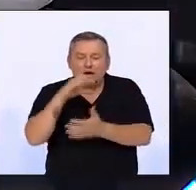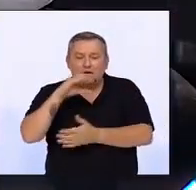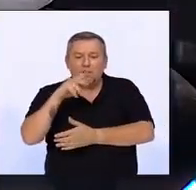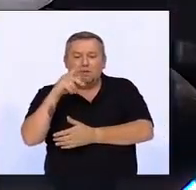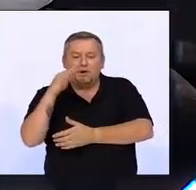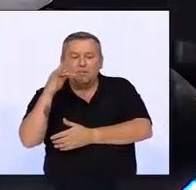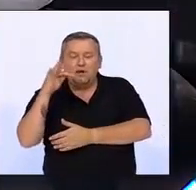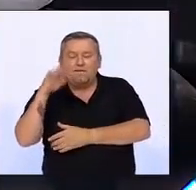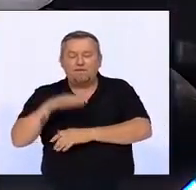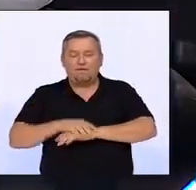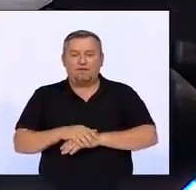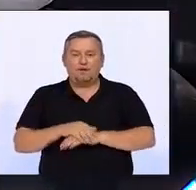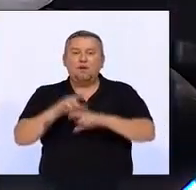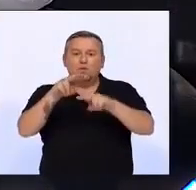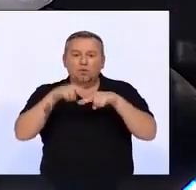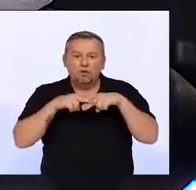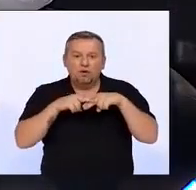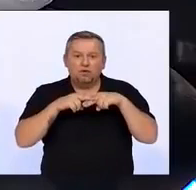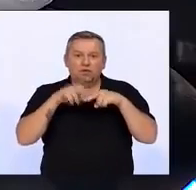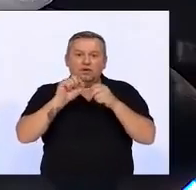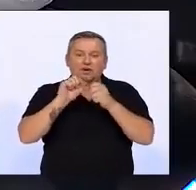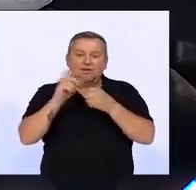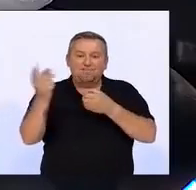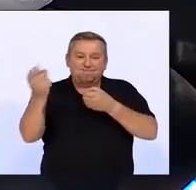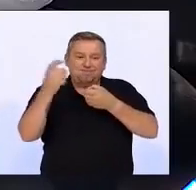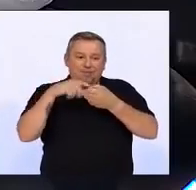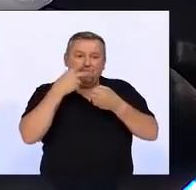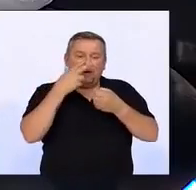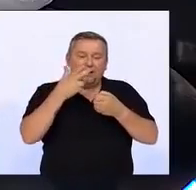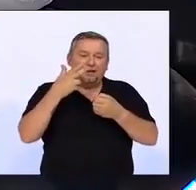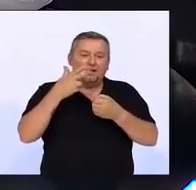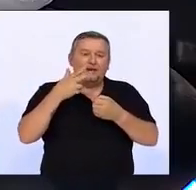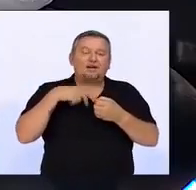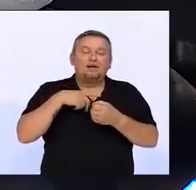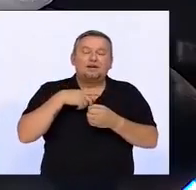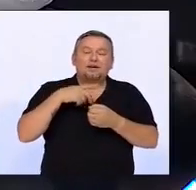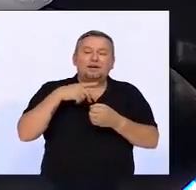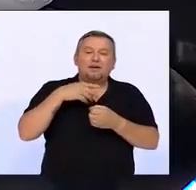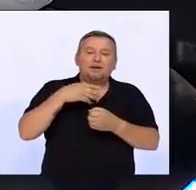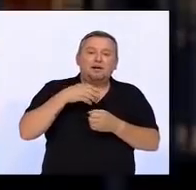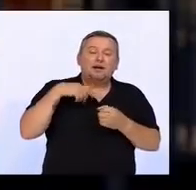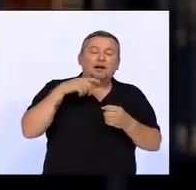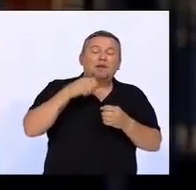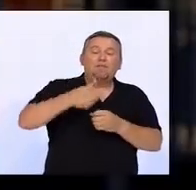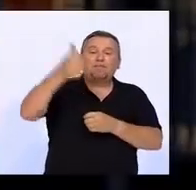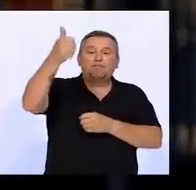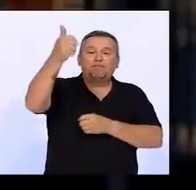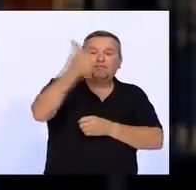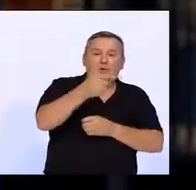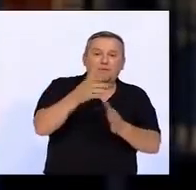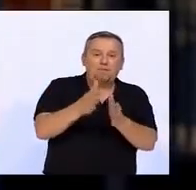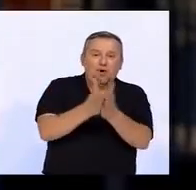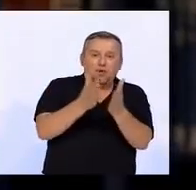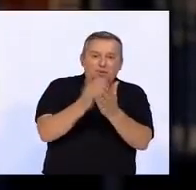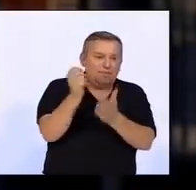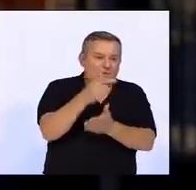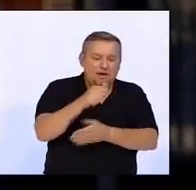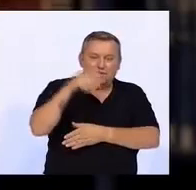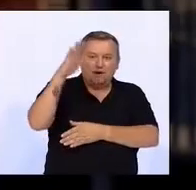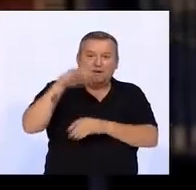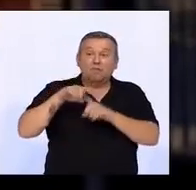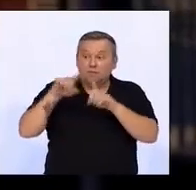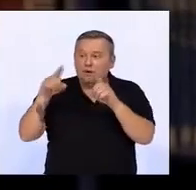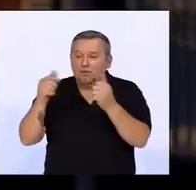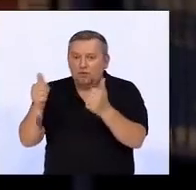a CPMF embutida. Então, é por isso que ele é regressivo, ele penaliza mais quem ganha menos. Mas vamos lá. Eu diria o seguinte,